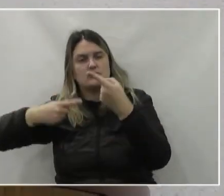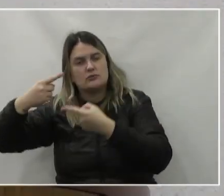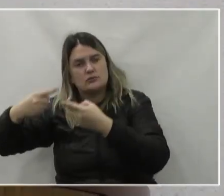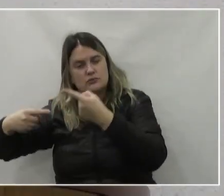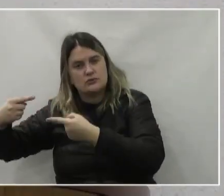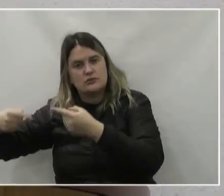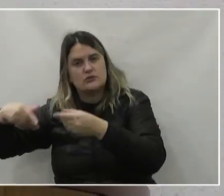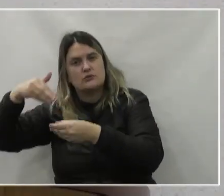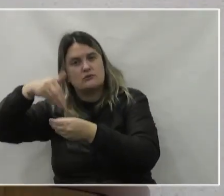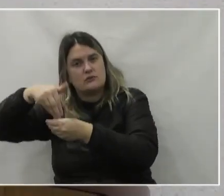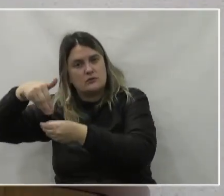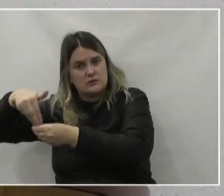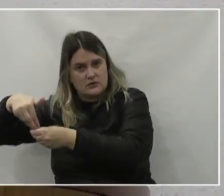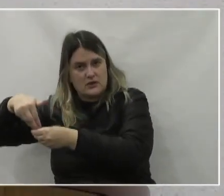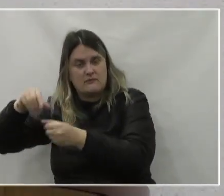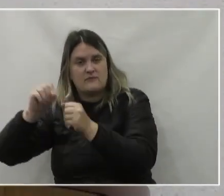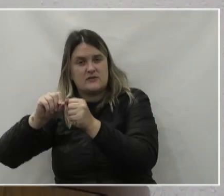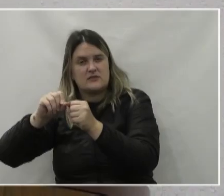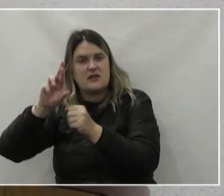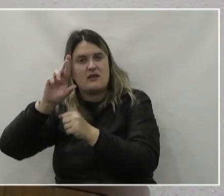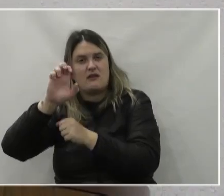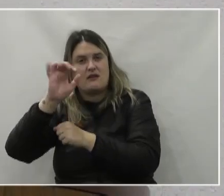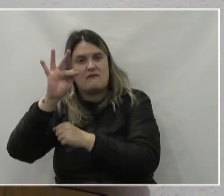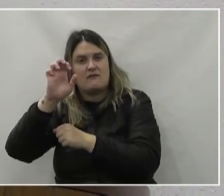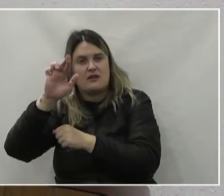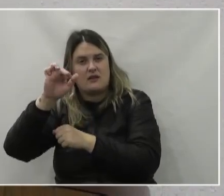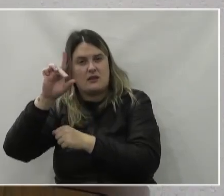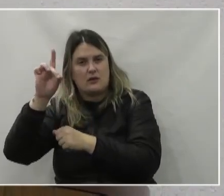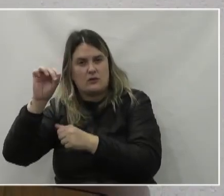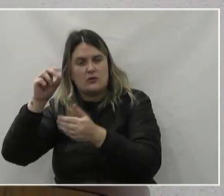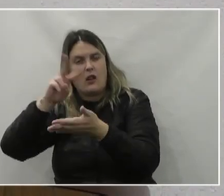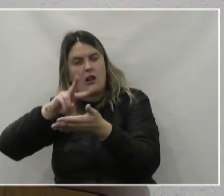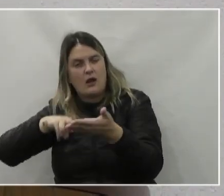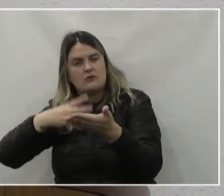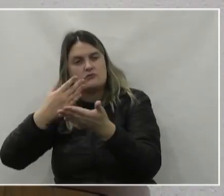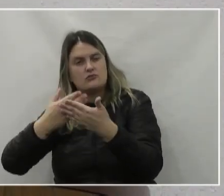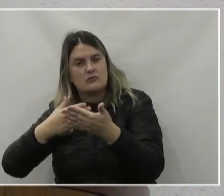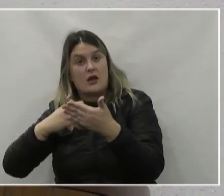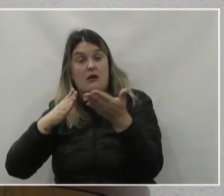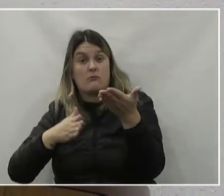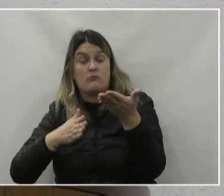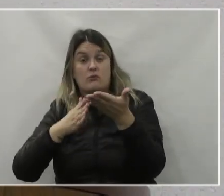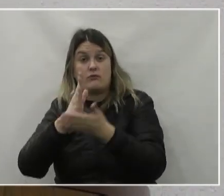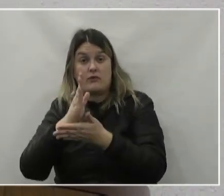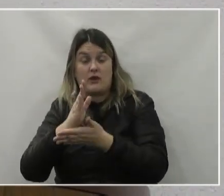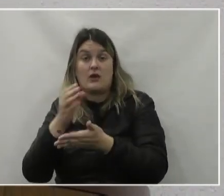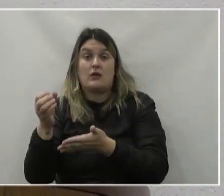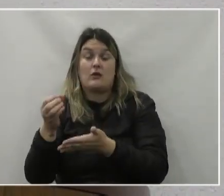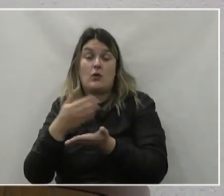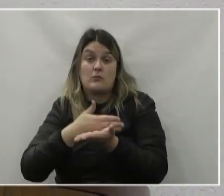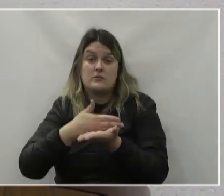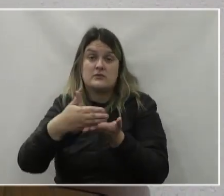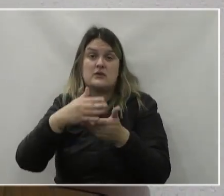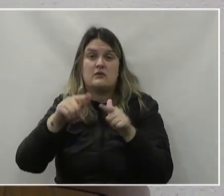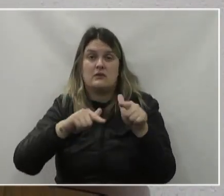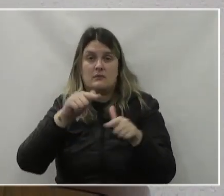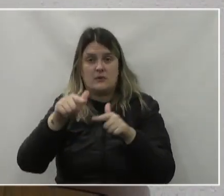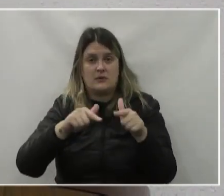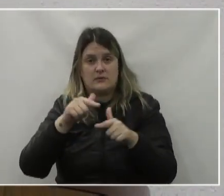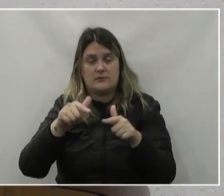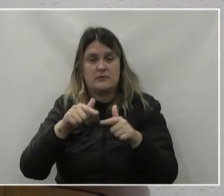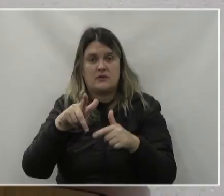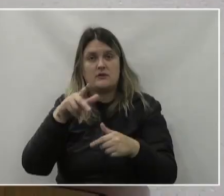fazer o referendo, né, deles, para fazer a aprovação, para autorizar a ordem de serviço e para começarmos